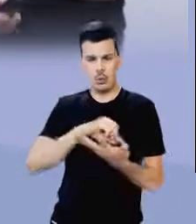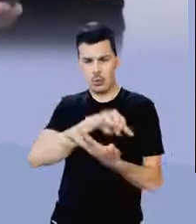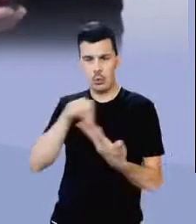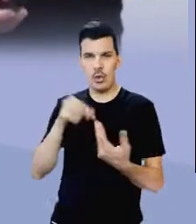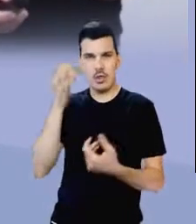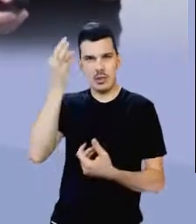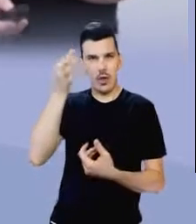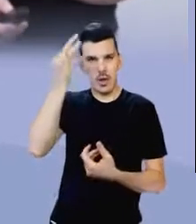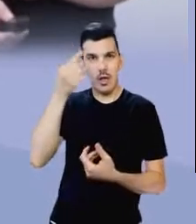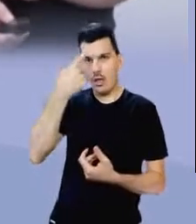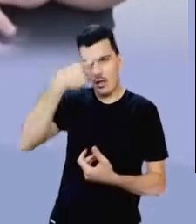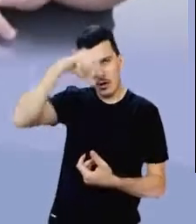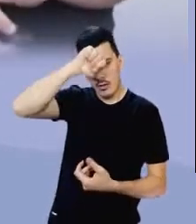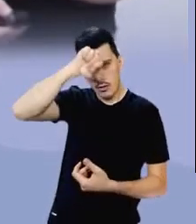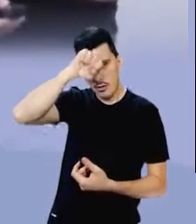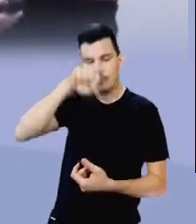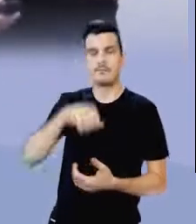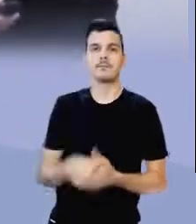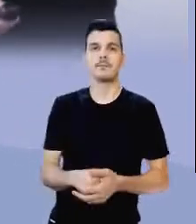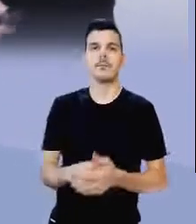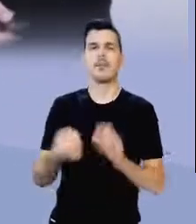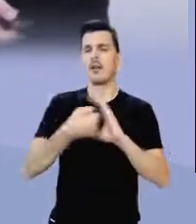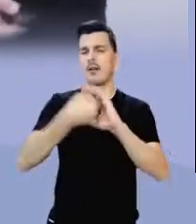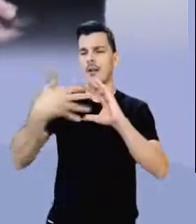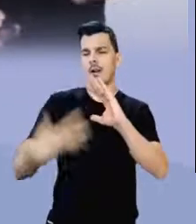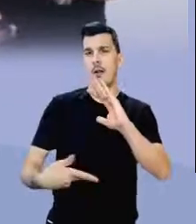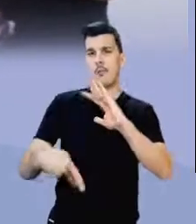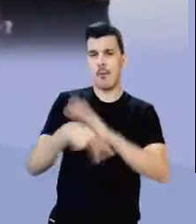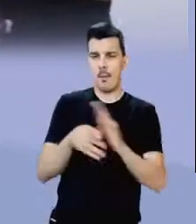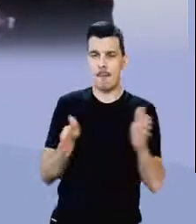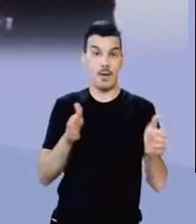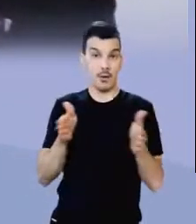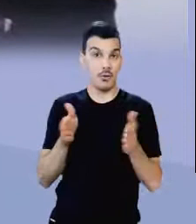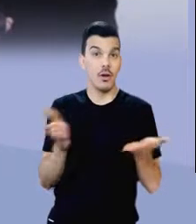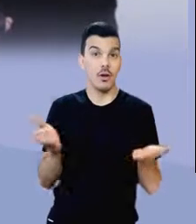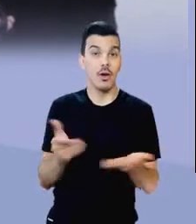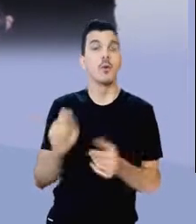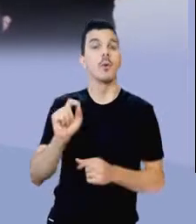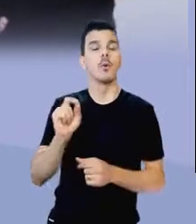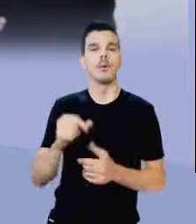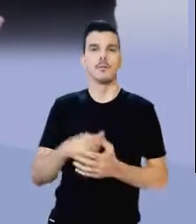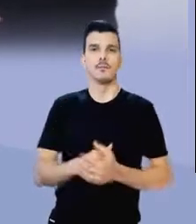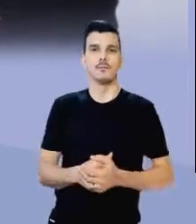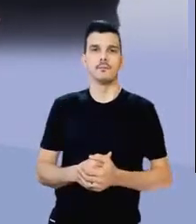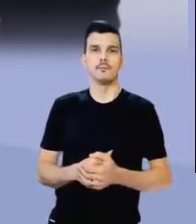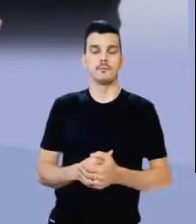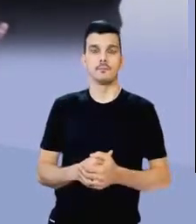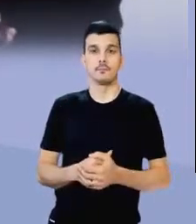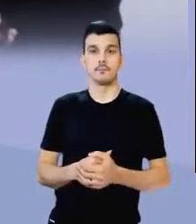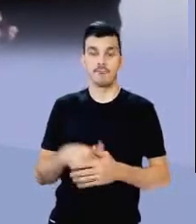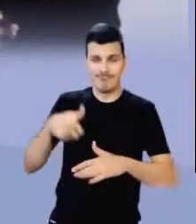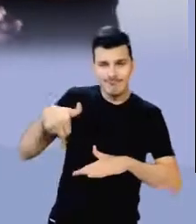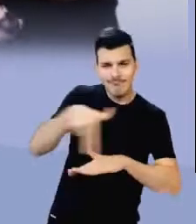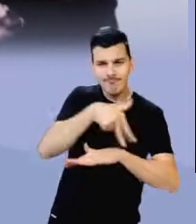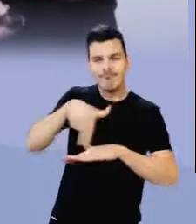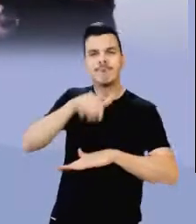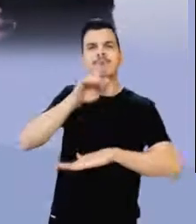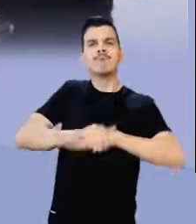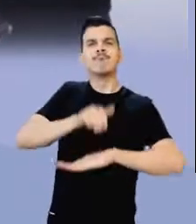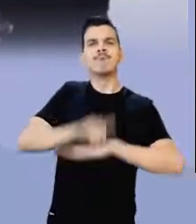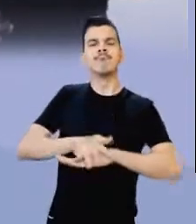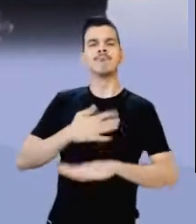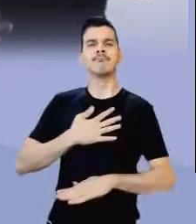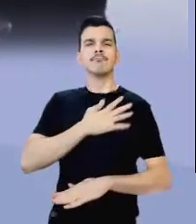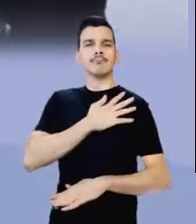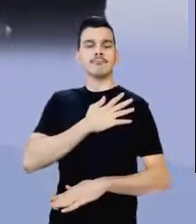teorias acerca do inconsciente humano. As características desse período serão o nacionalismo, porque